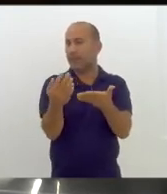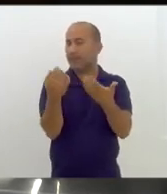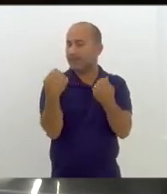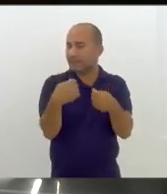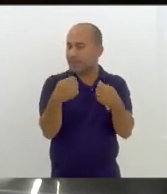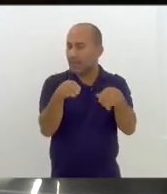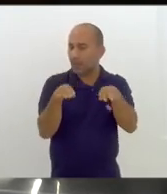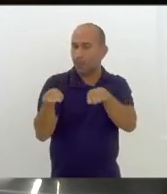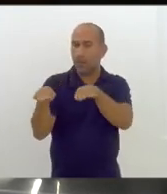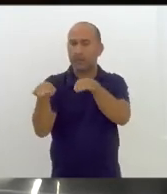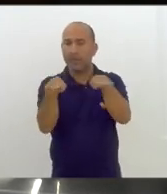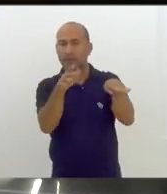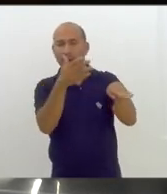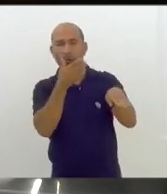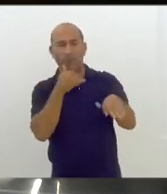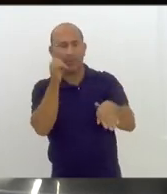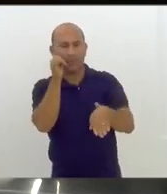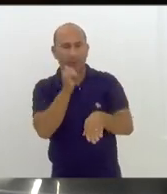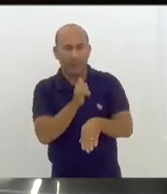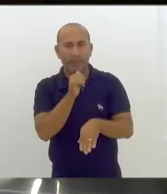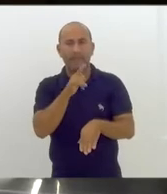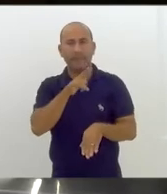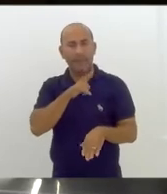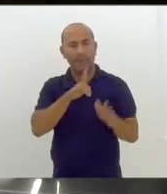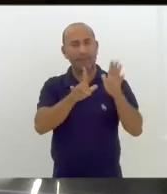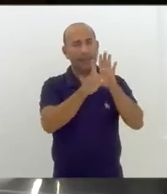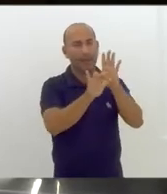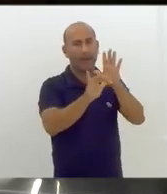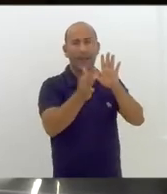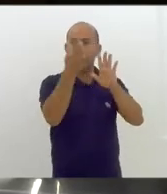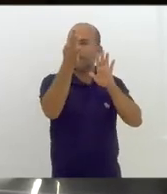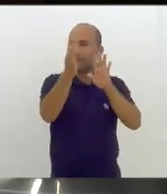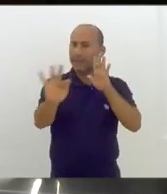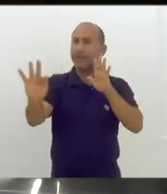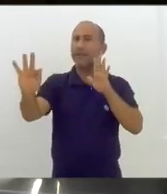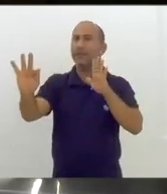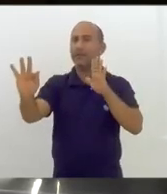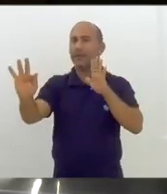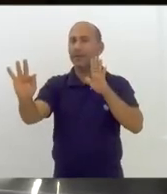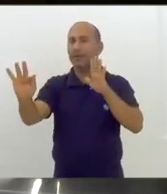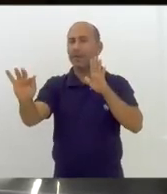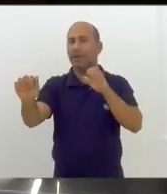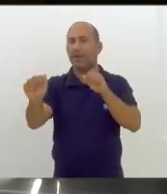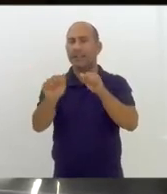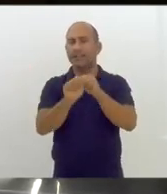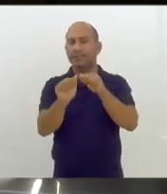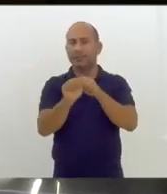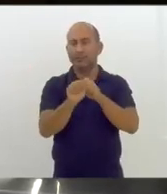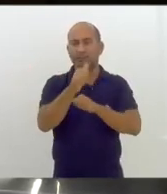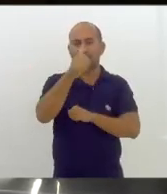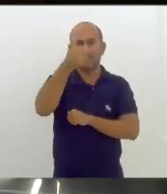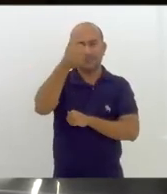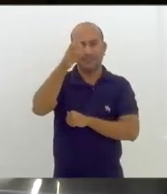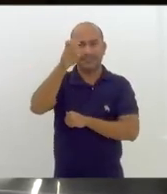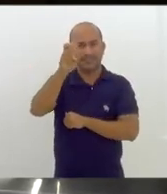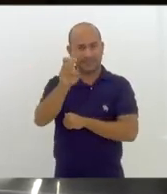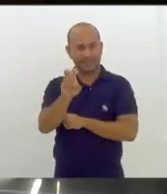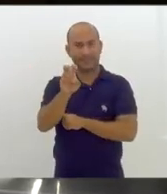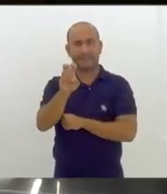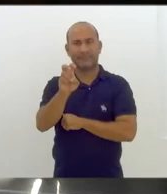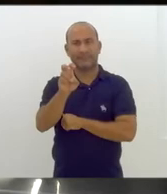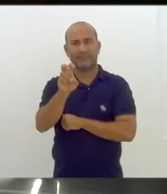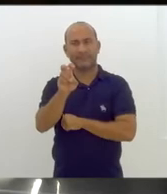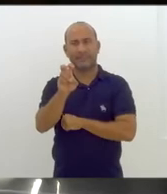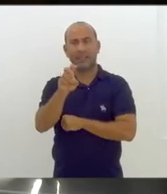de gênero, está estabelecido na Constituição Federal, ali no seu artigo 5º, no inciso 1º, que todos e